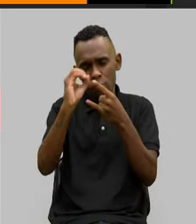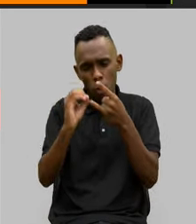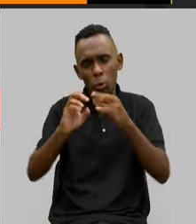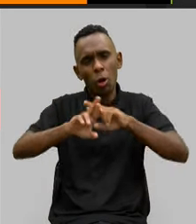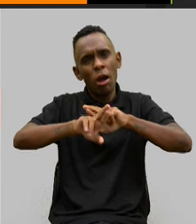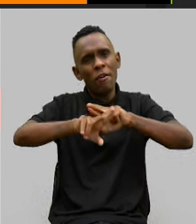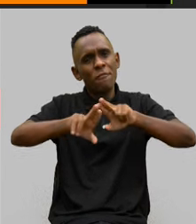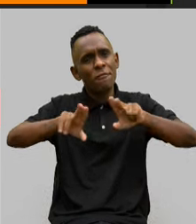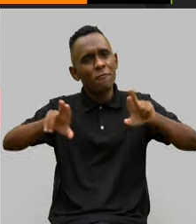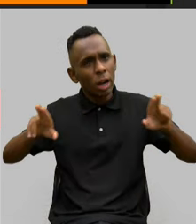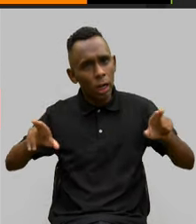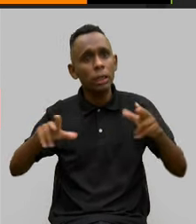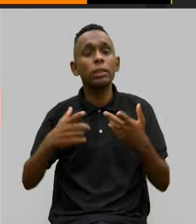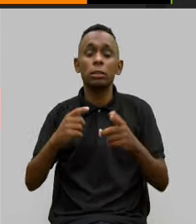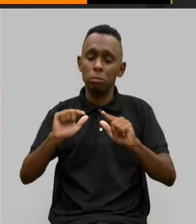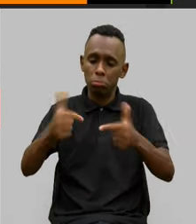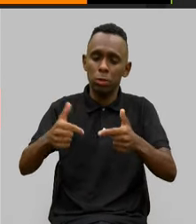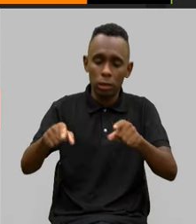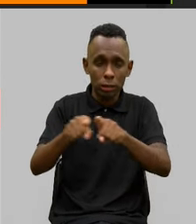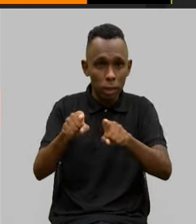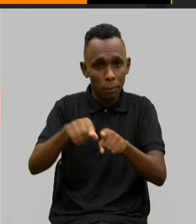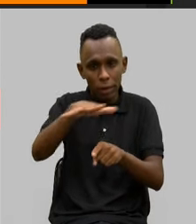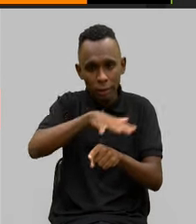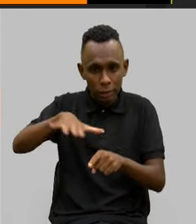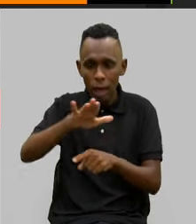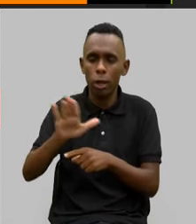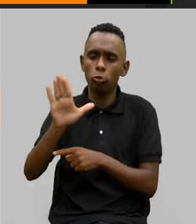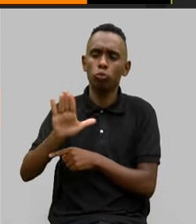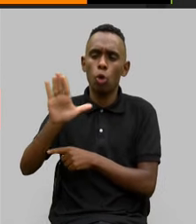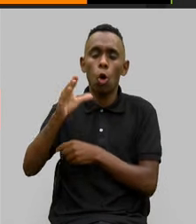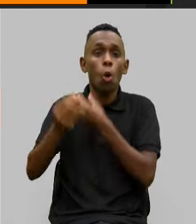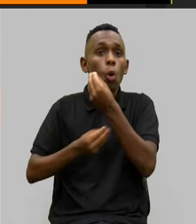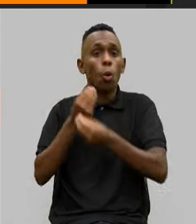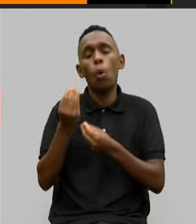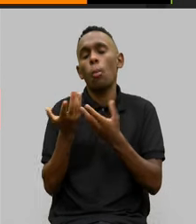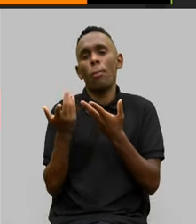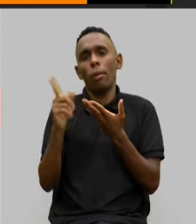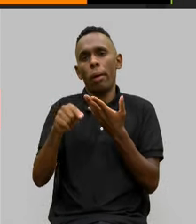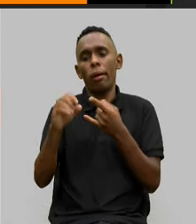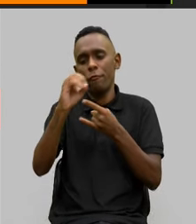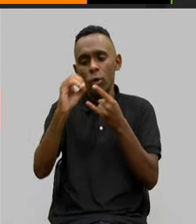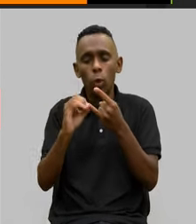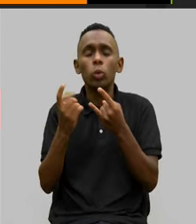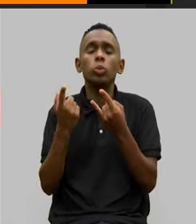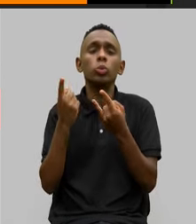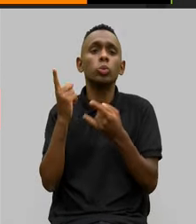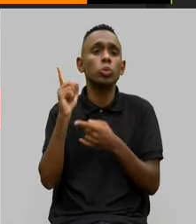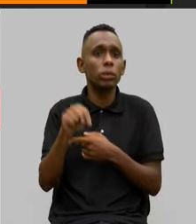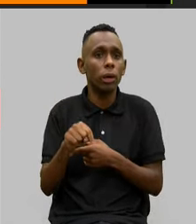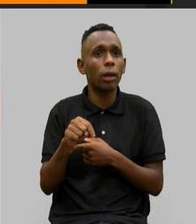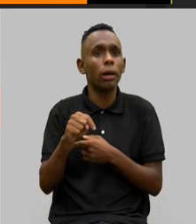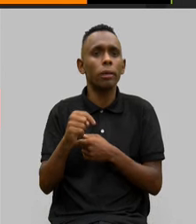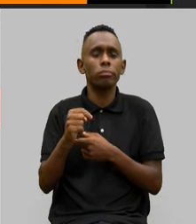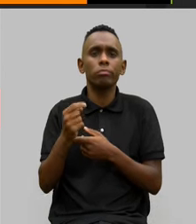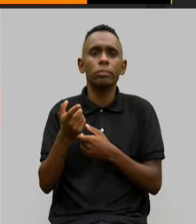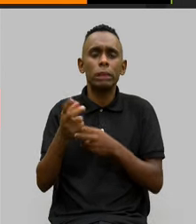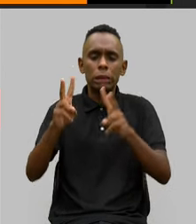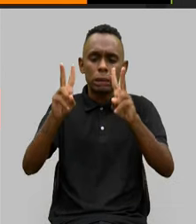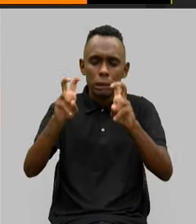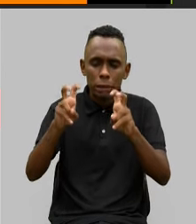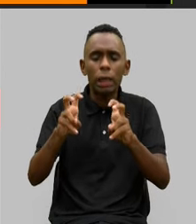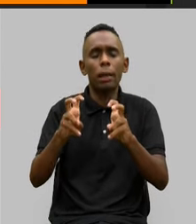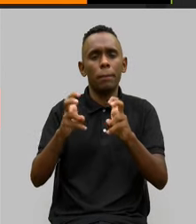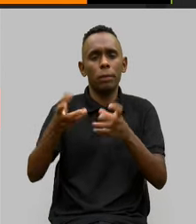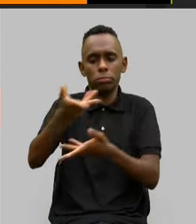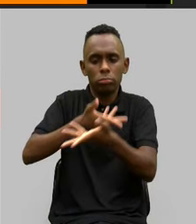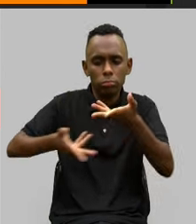né que também tá atuando né na questão da cannabis de como a instituição ela vai est eh tratando deste desta temática